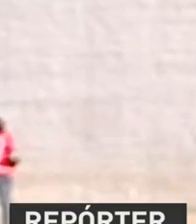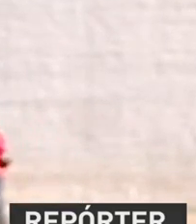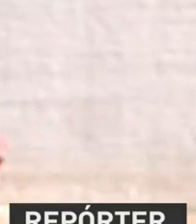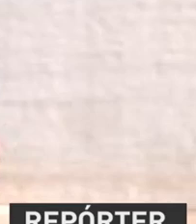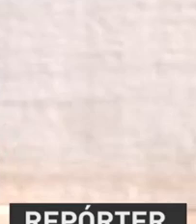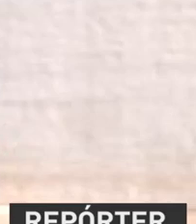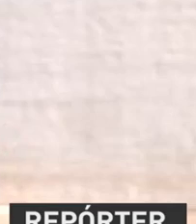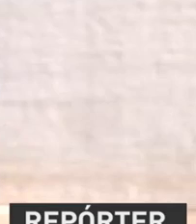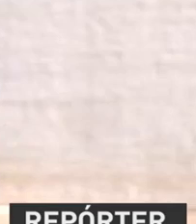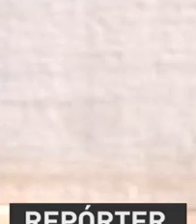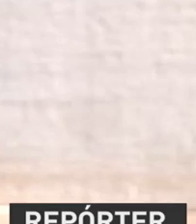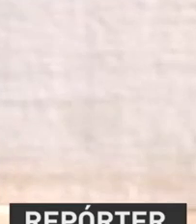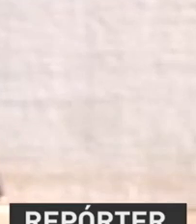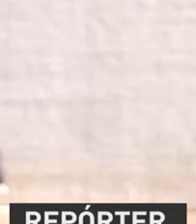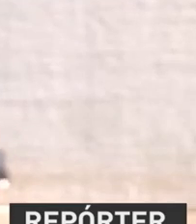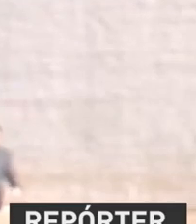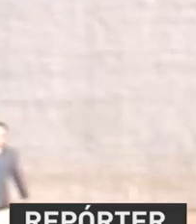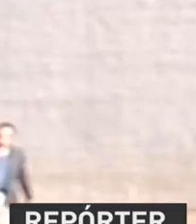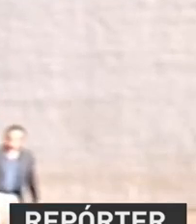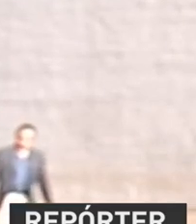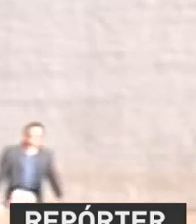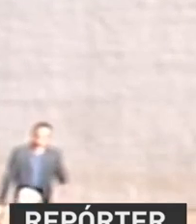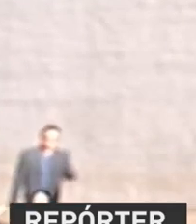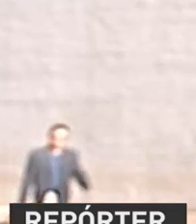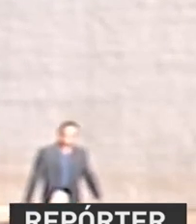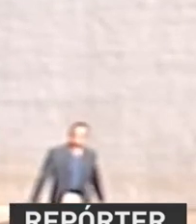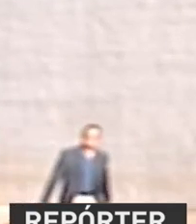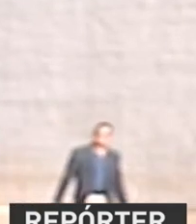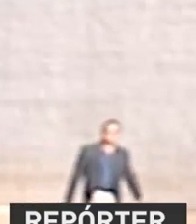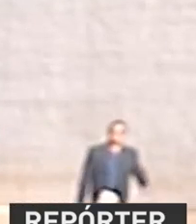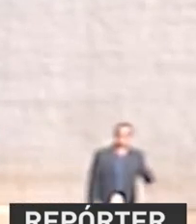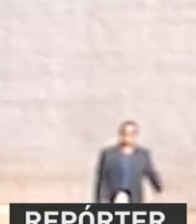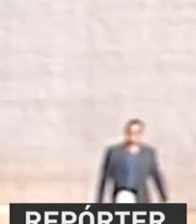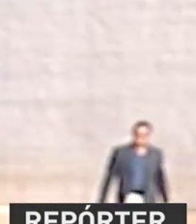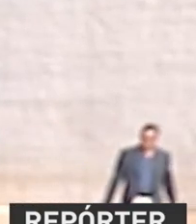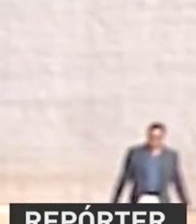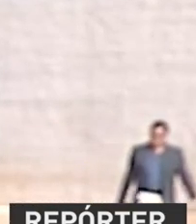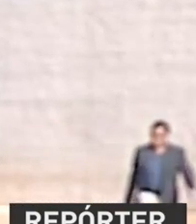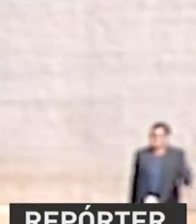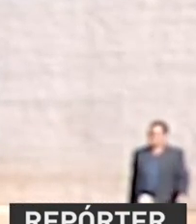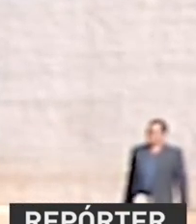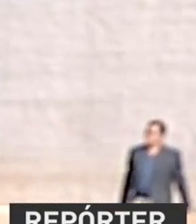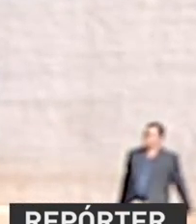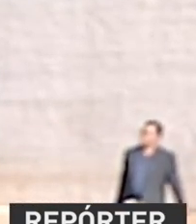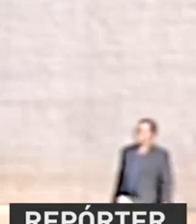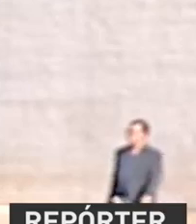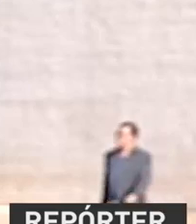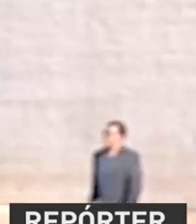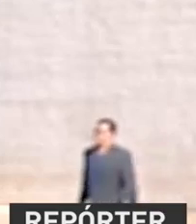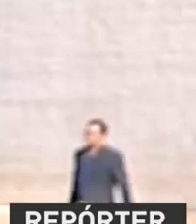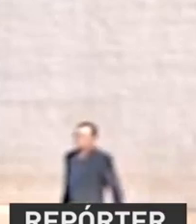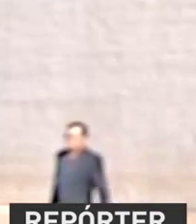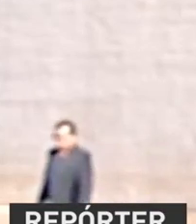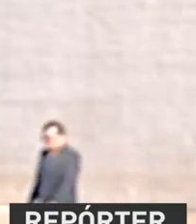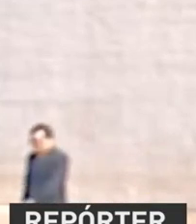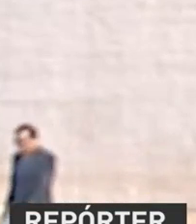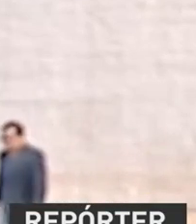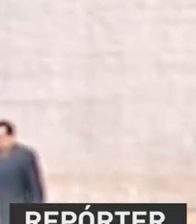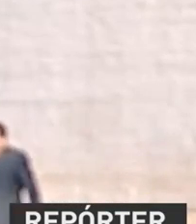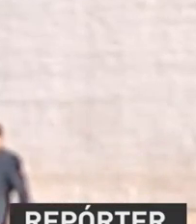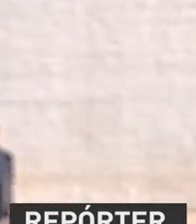estão exercendo atividade ou os que se aposentaram, mas exerceram atividade remunerada por pelo menos 30 dias